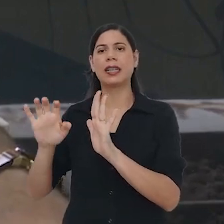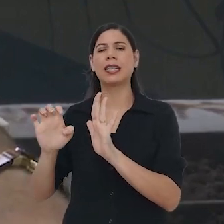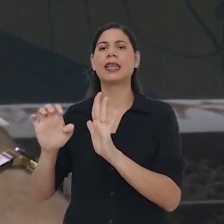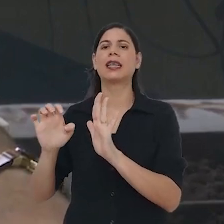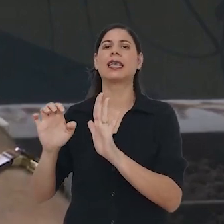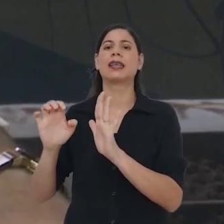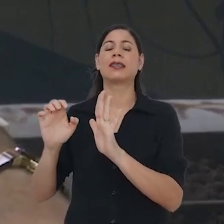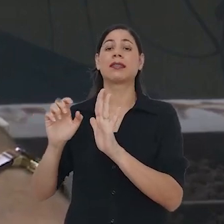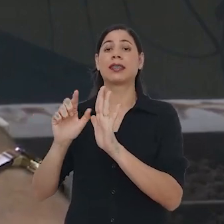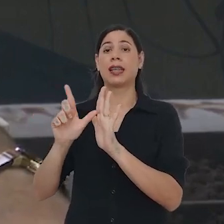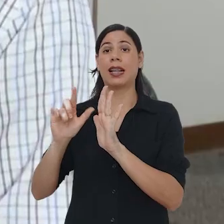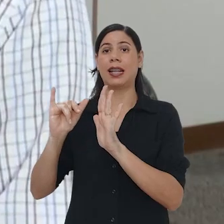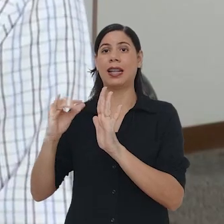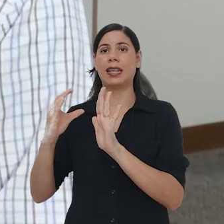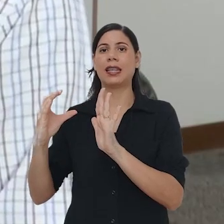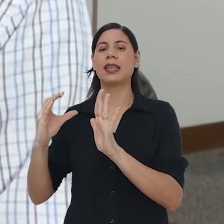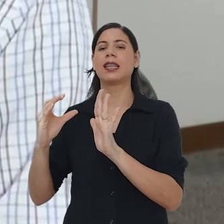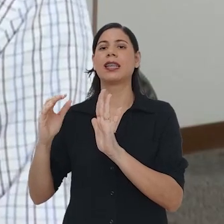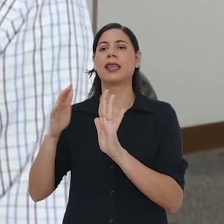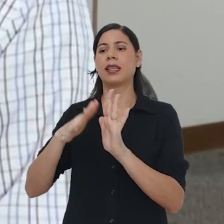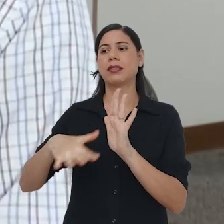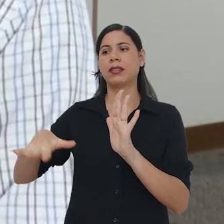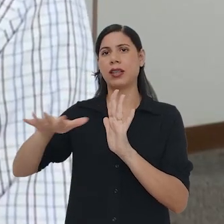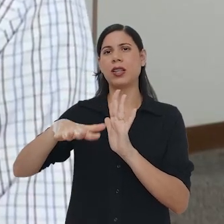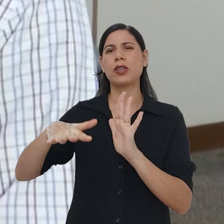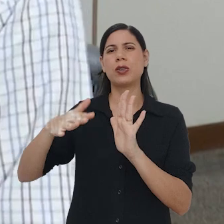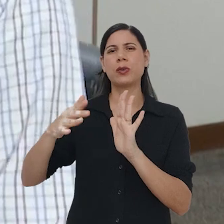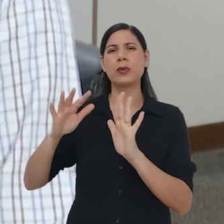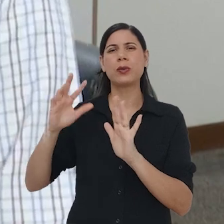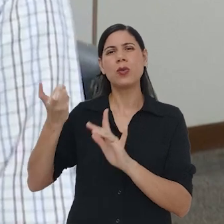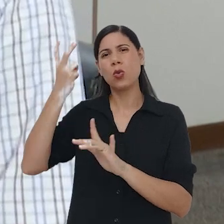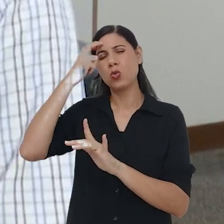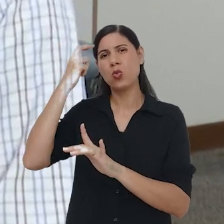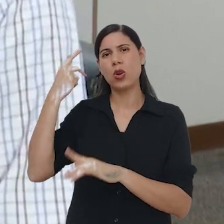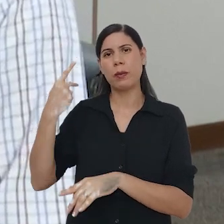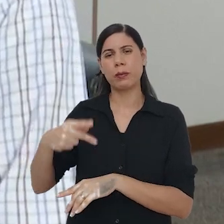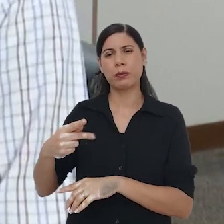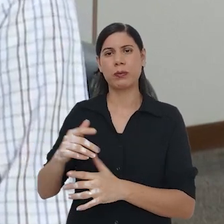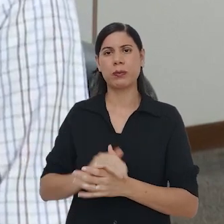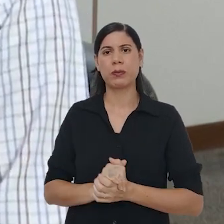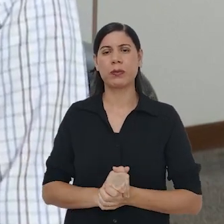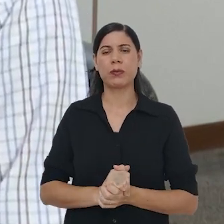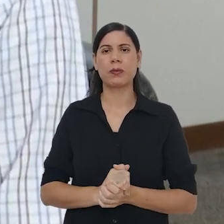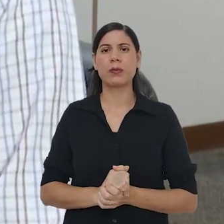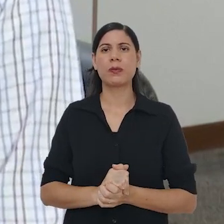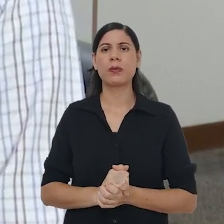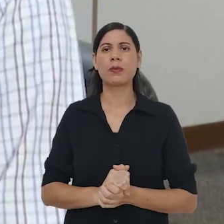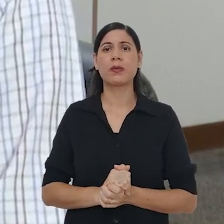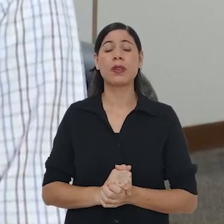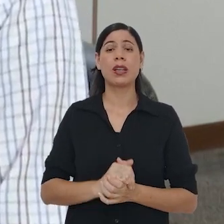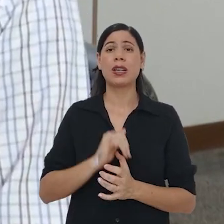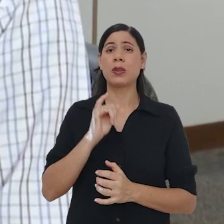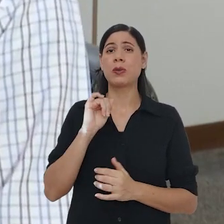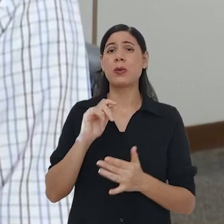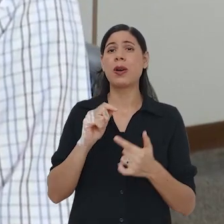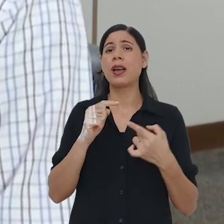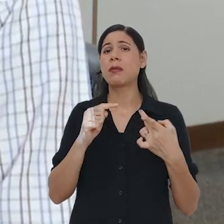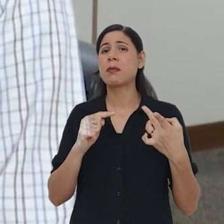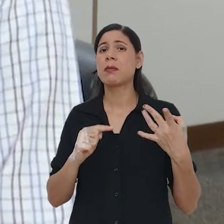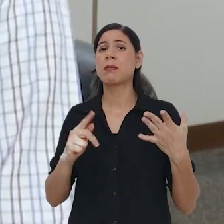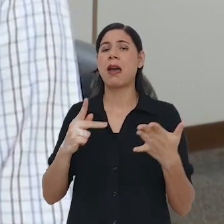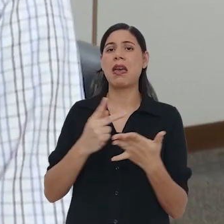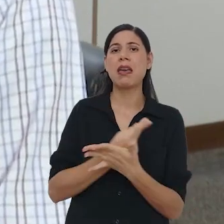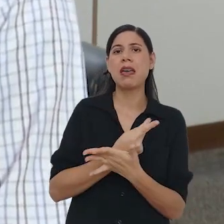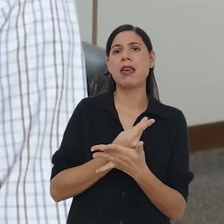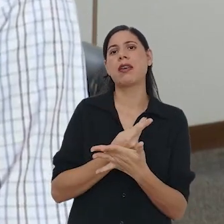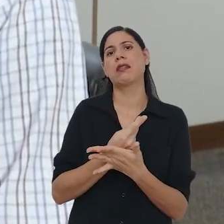cidade são os grandes beneficiados. Quais são as punições ou sanções administrativas que estão sujeitas, às pessoas